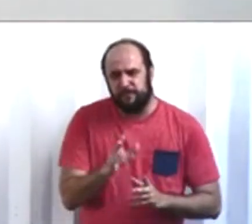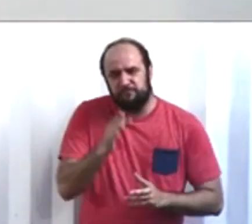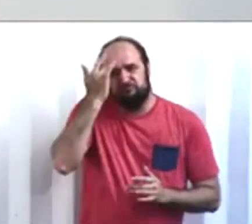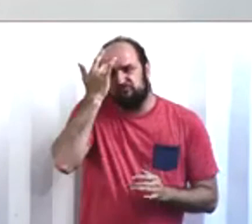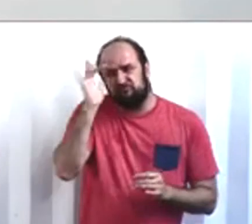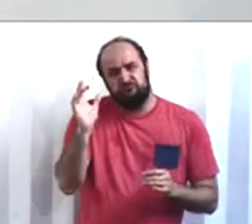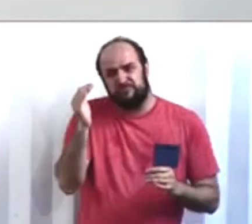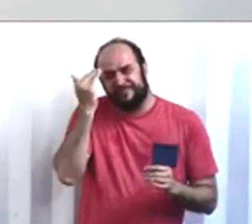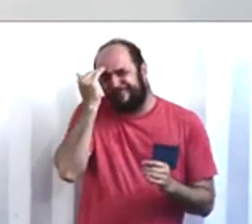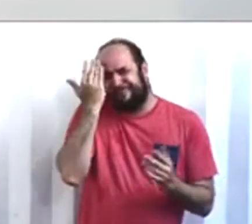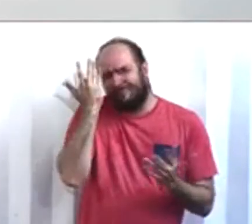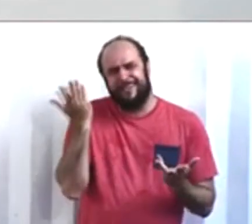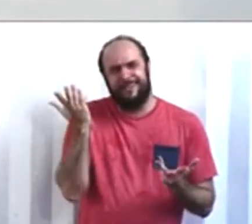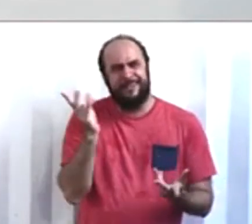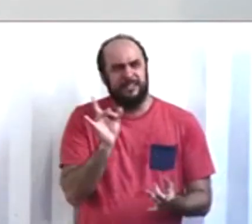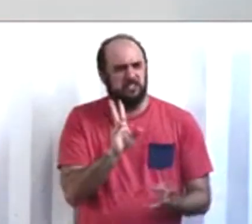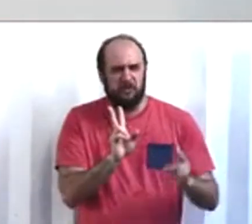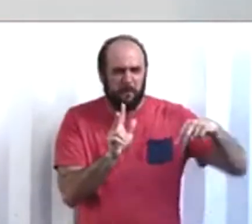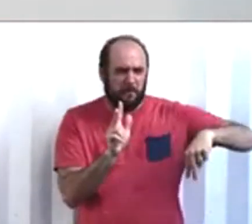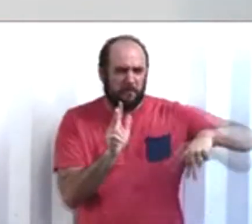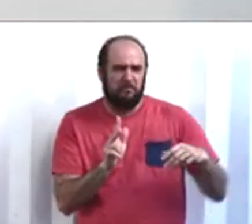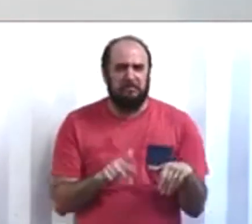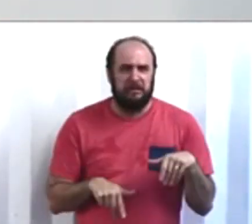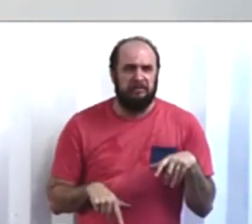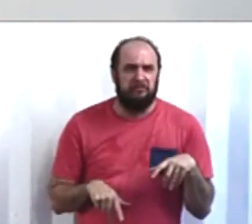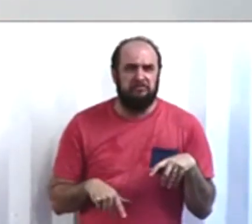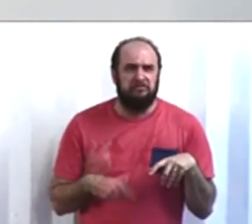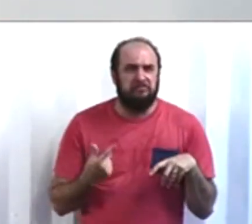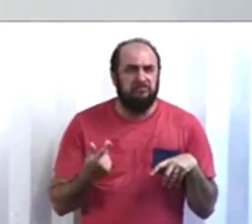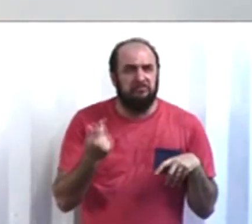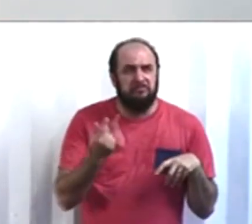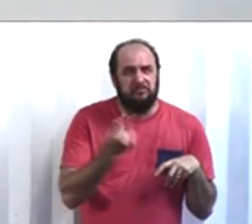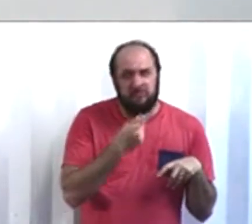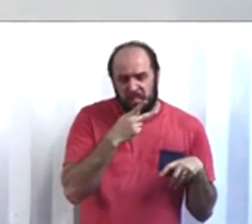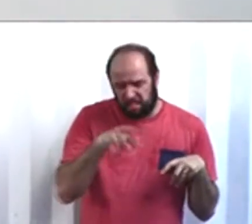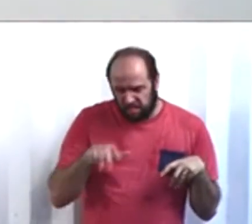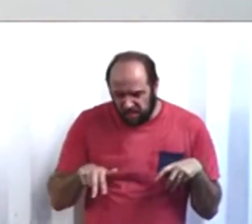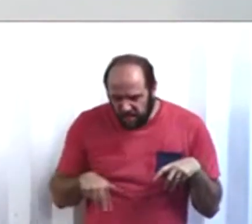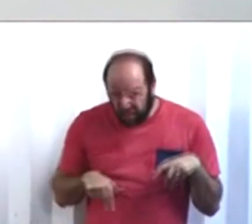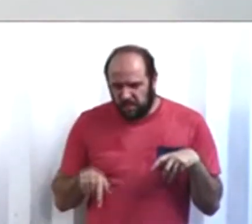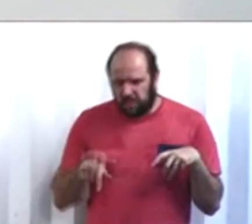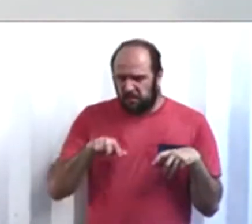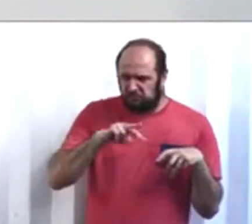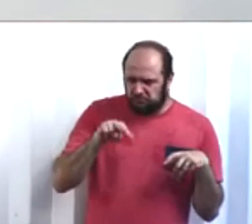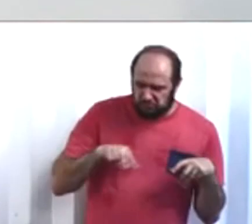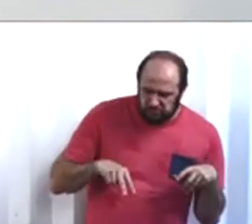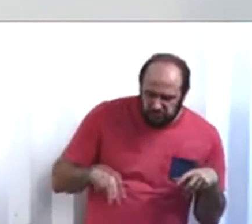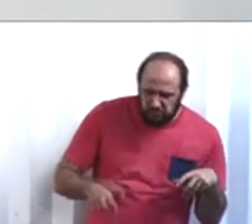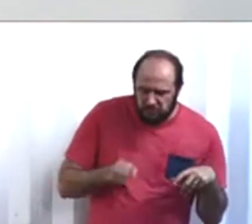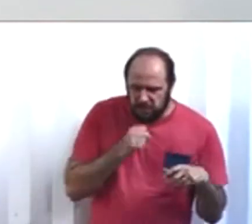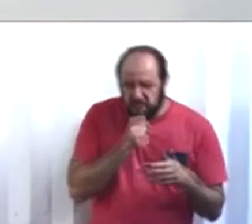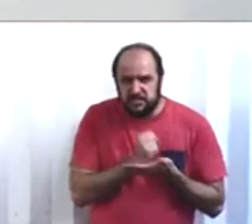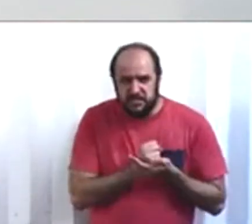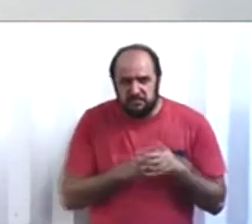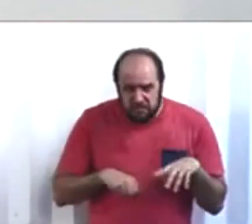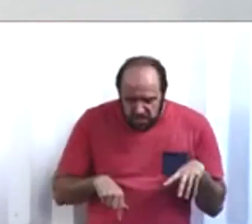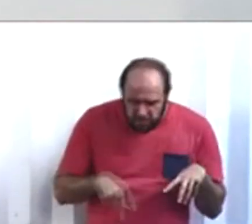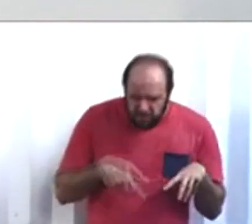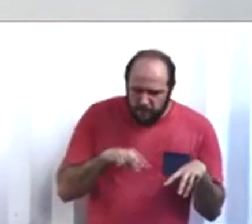consegue compreender. Ele está ali, falando, lendo os textos bíblicos do Antigo Testamento.